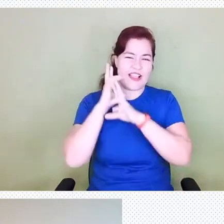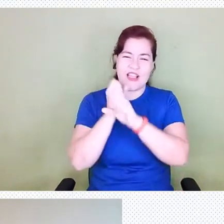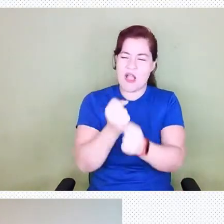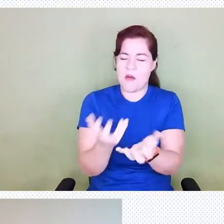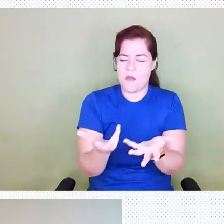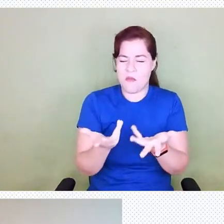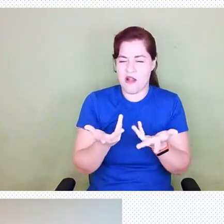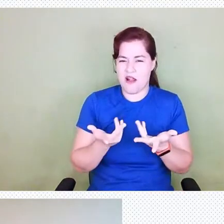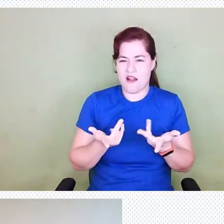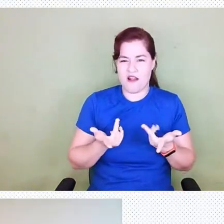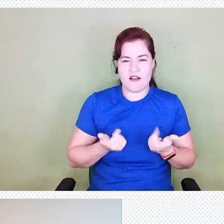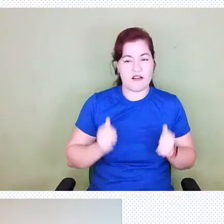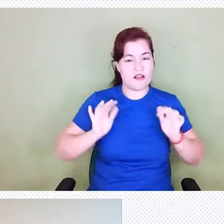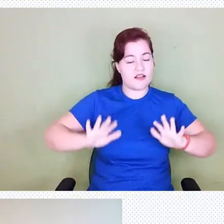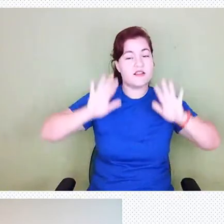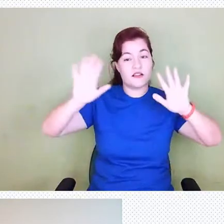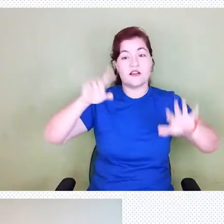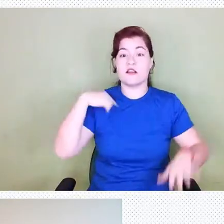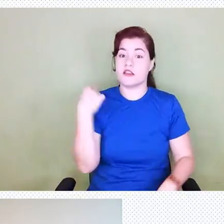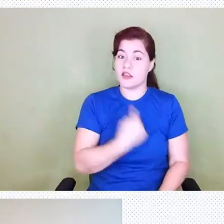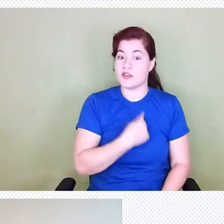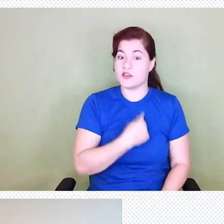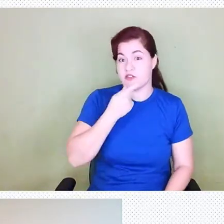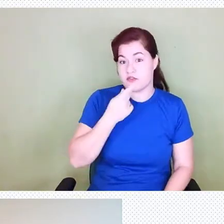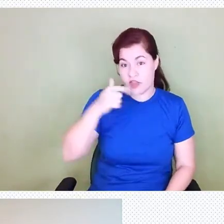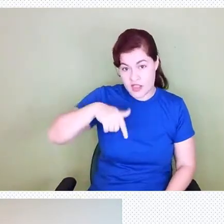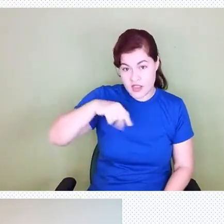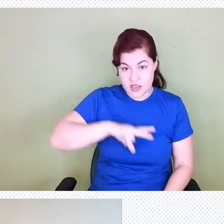notáveis. São, como dizemos cá,